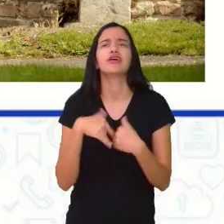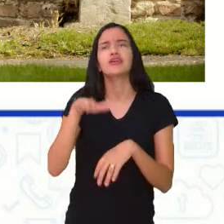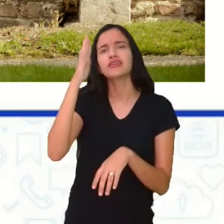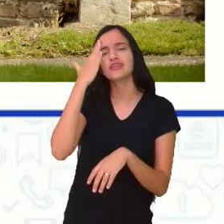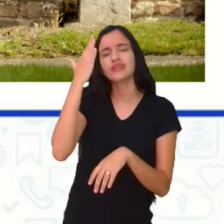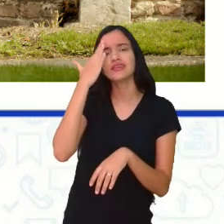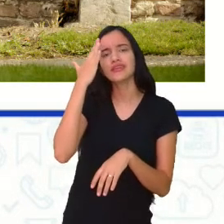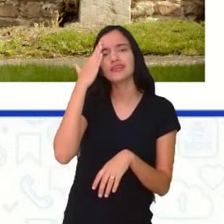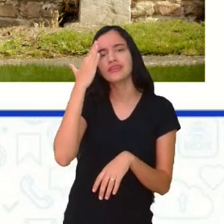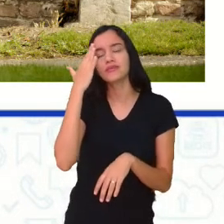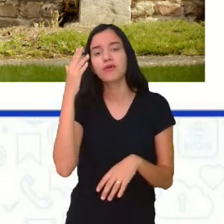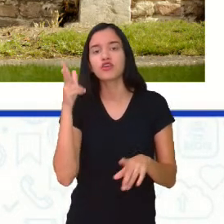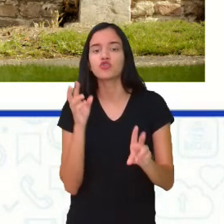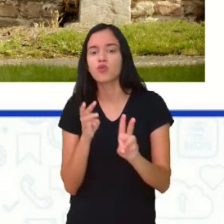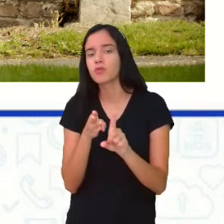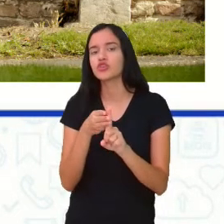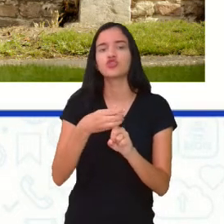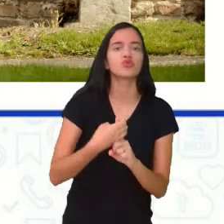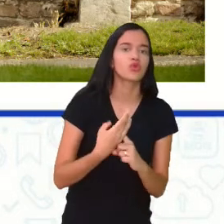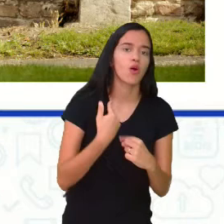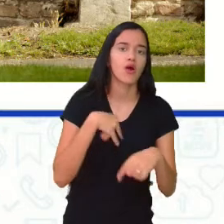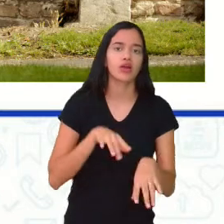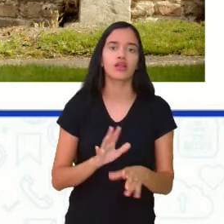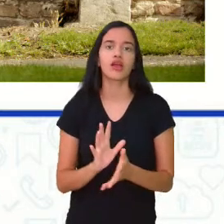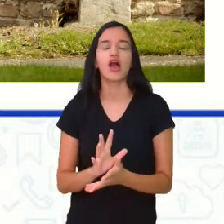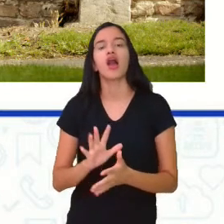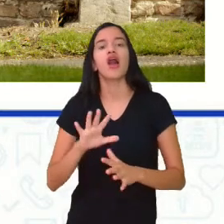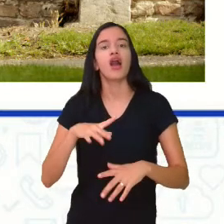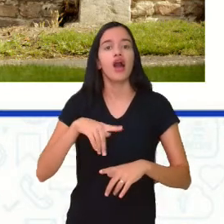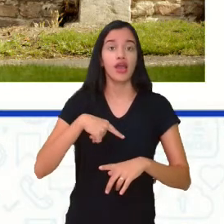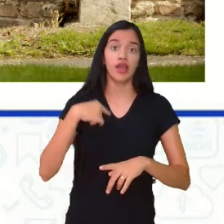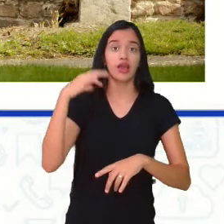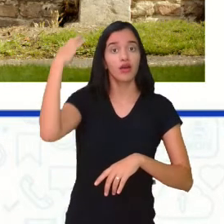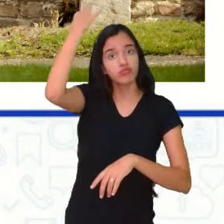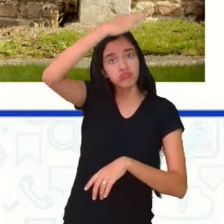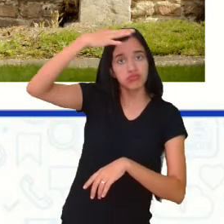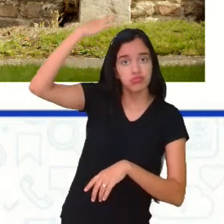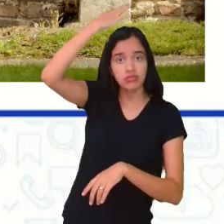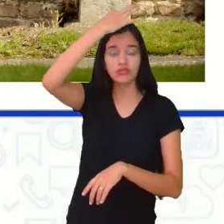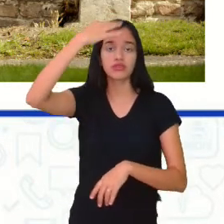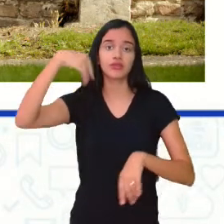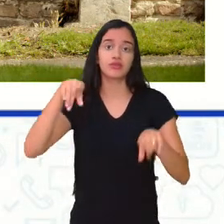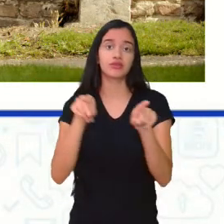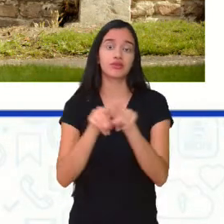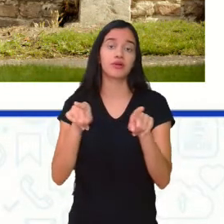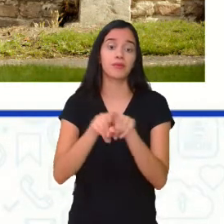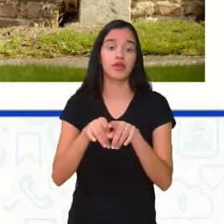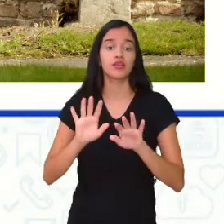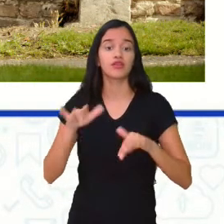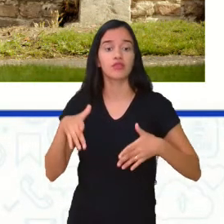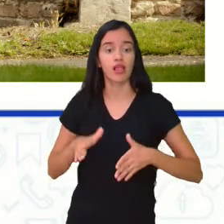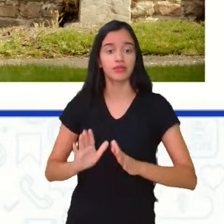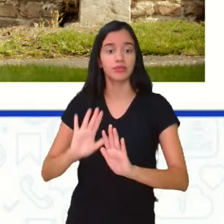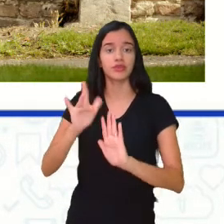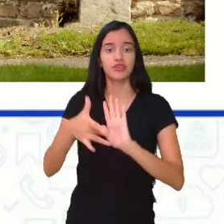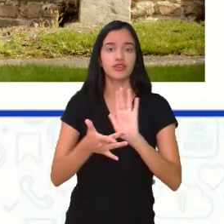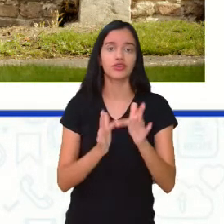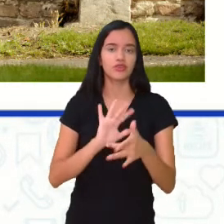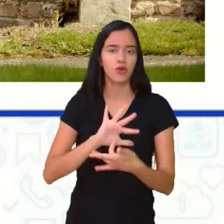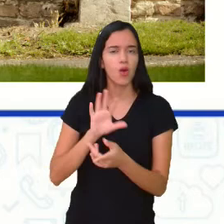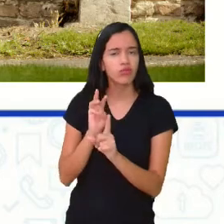Entender os mistérios relacionados ao Espírito Santo, por exemplo, ao nascimento de Jesus, que é uma coisa